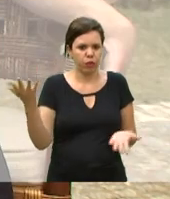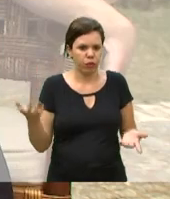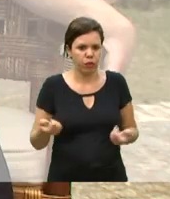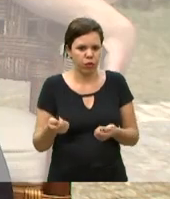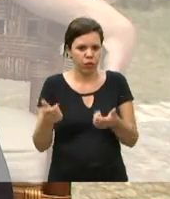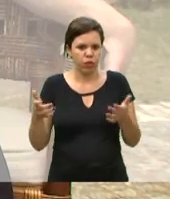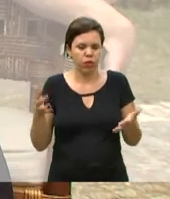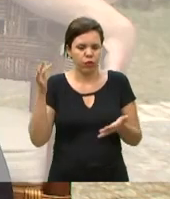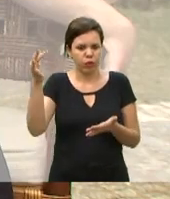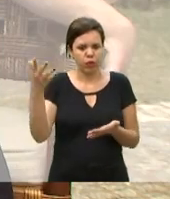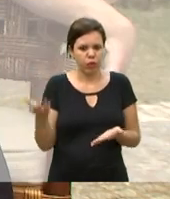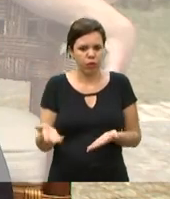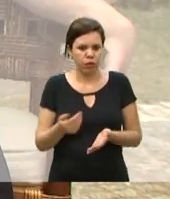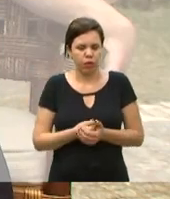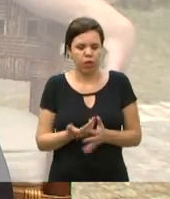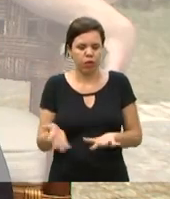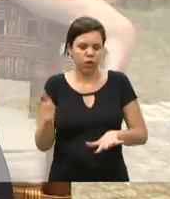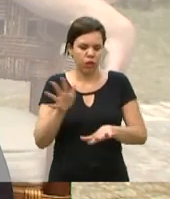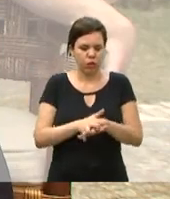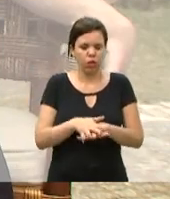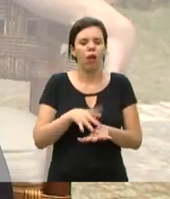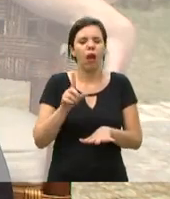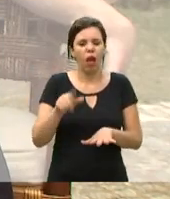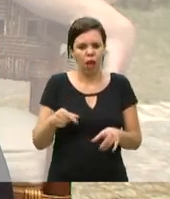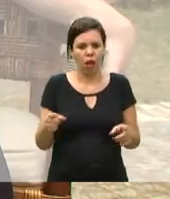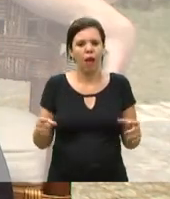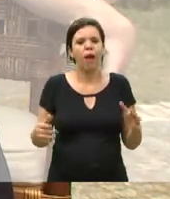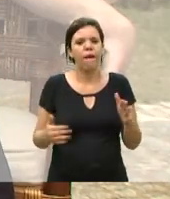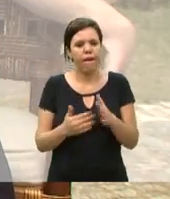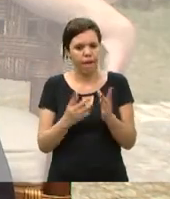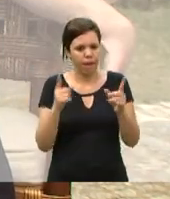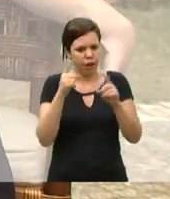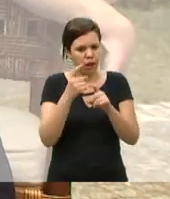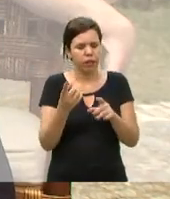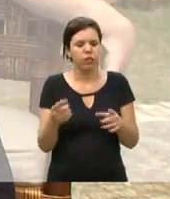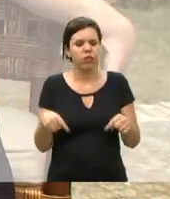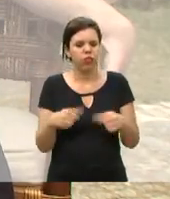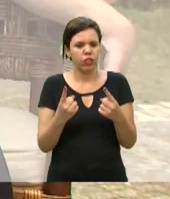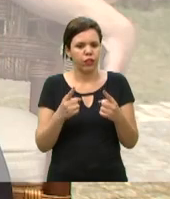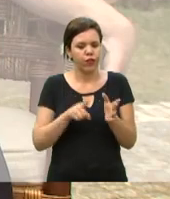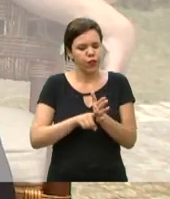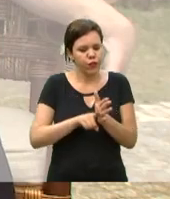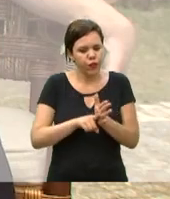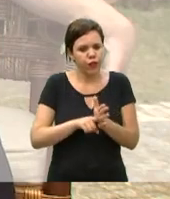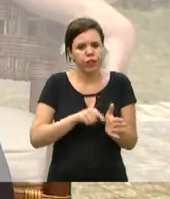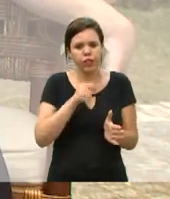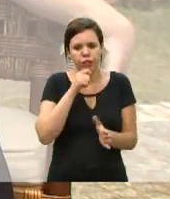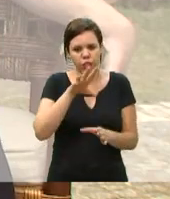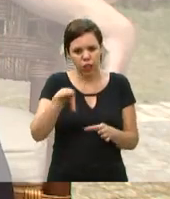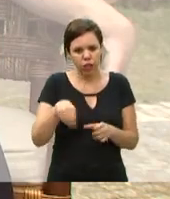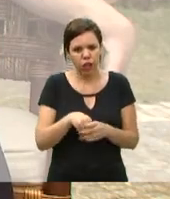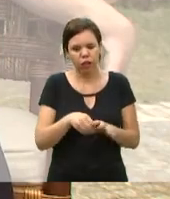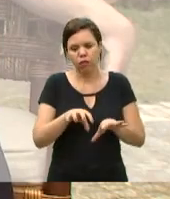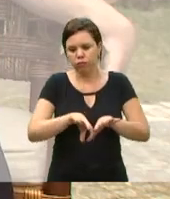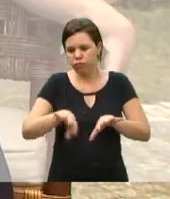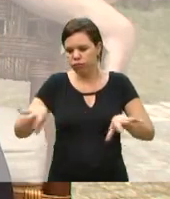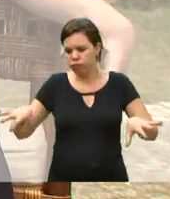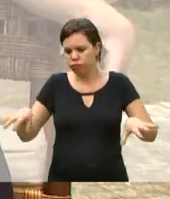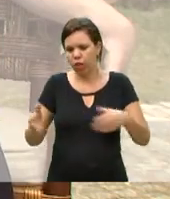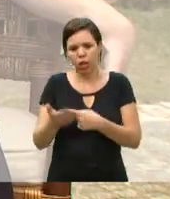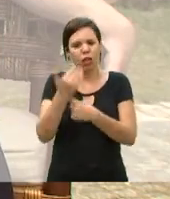dar esse futuro. A inclusão é o desafio. A inclusão, ela está em tudo. Ela não é segregada à área